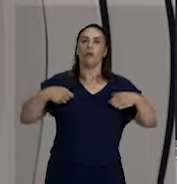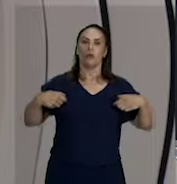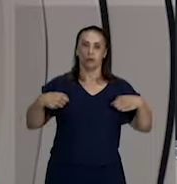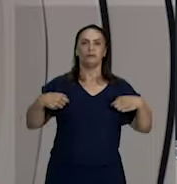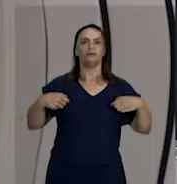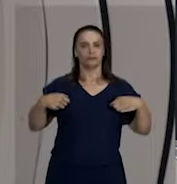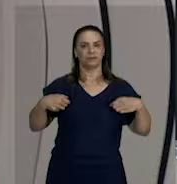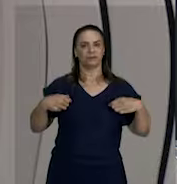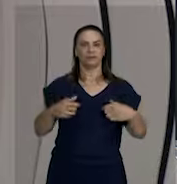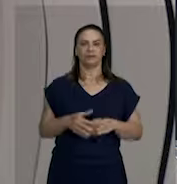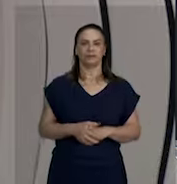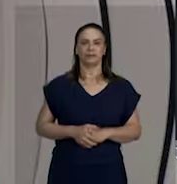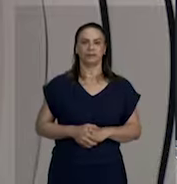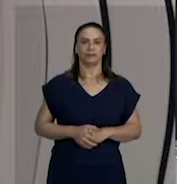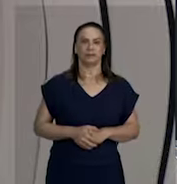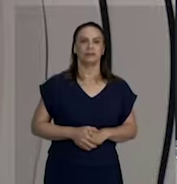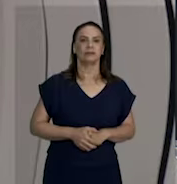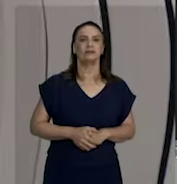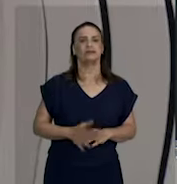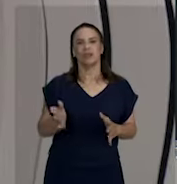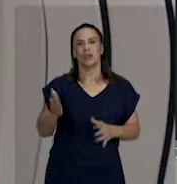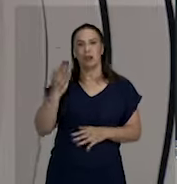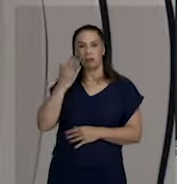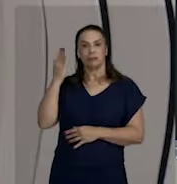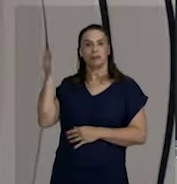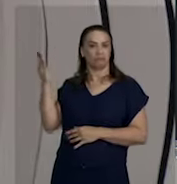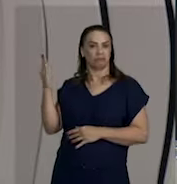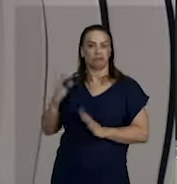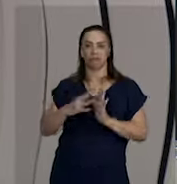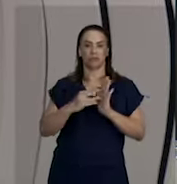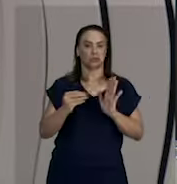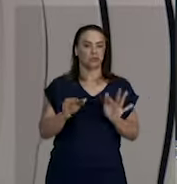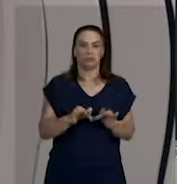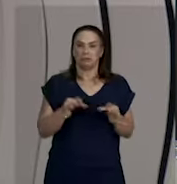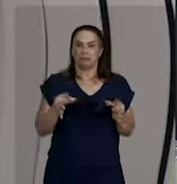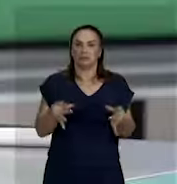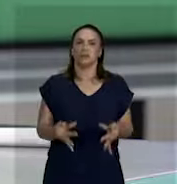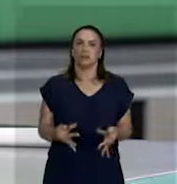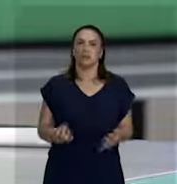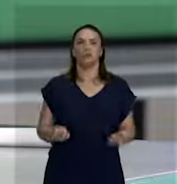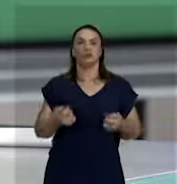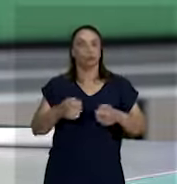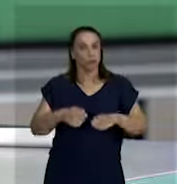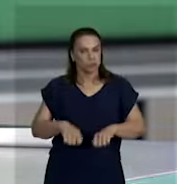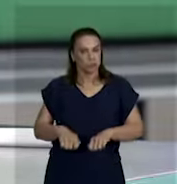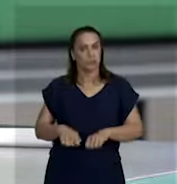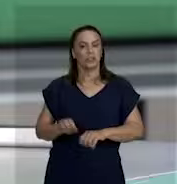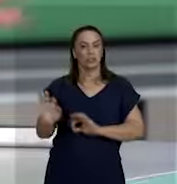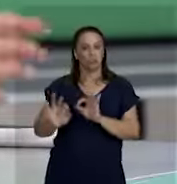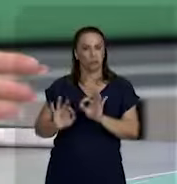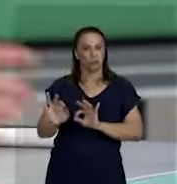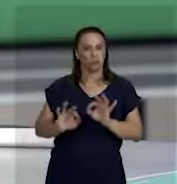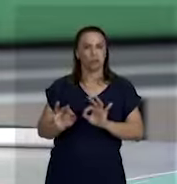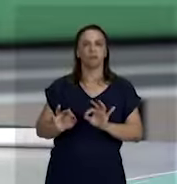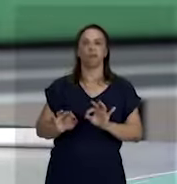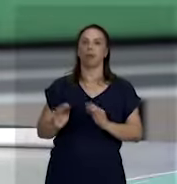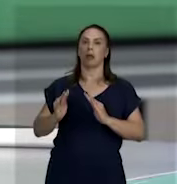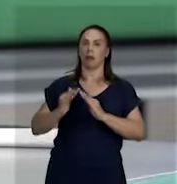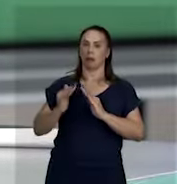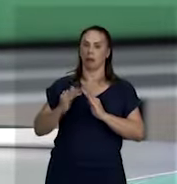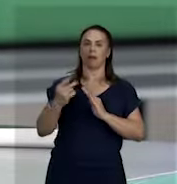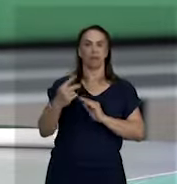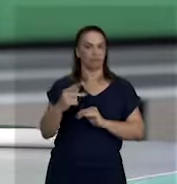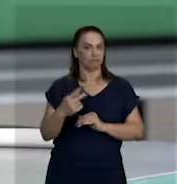nossas costelas. Então é um modelinho bem simples, mas que dá para você fazer em casa para poder demonstrar como